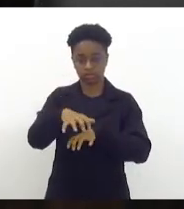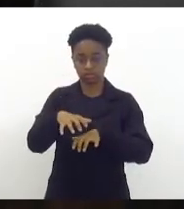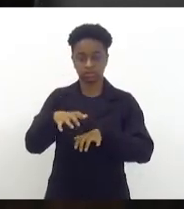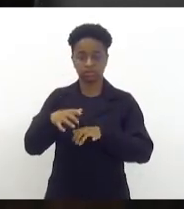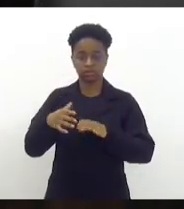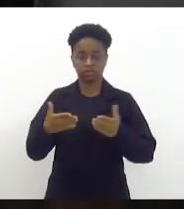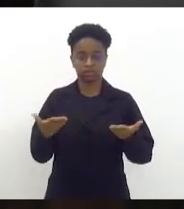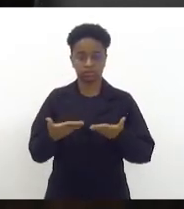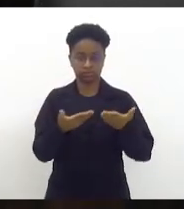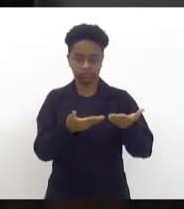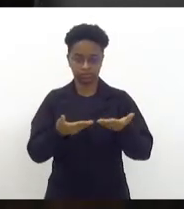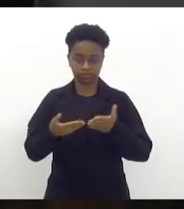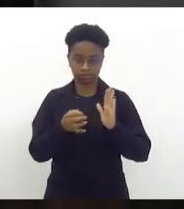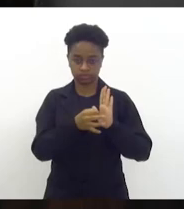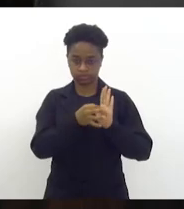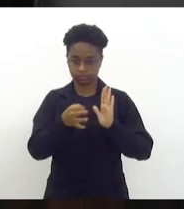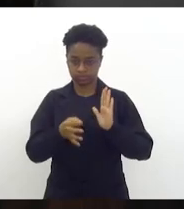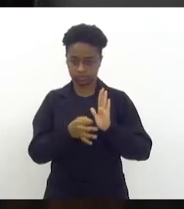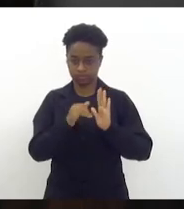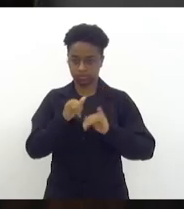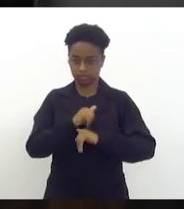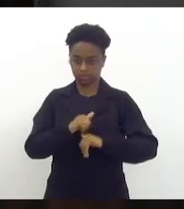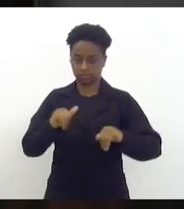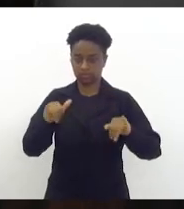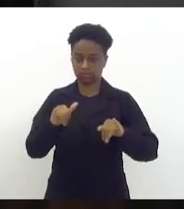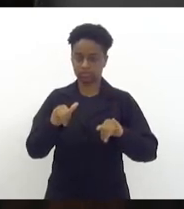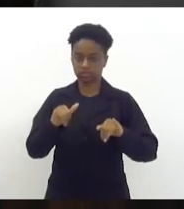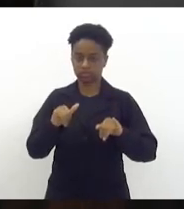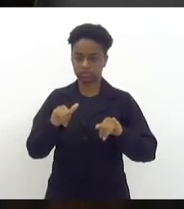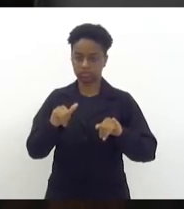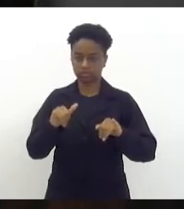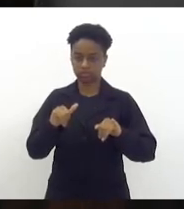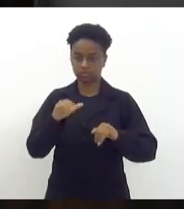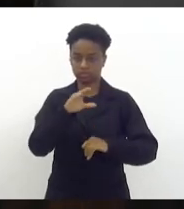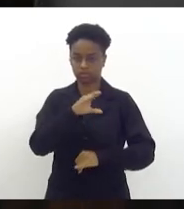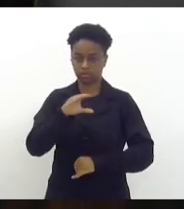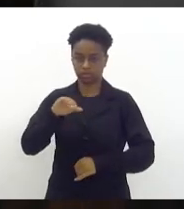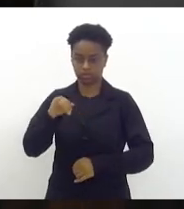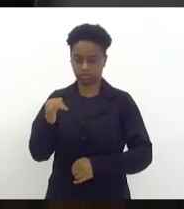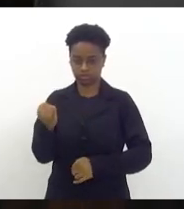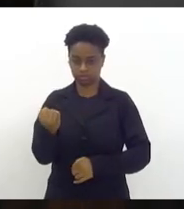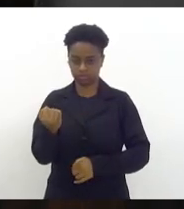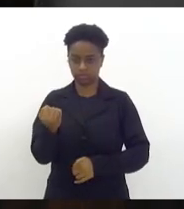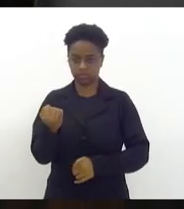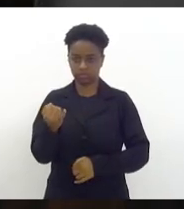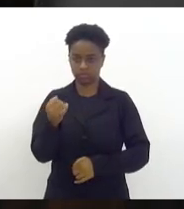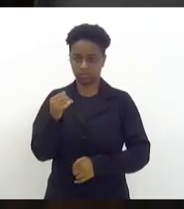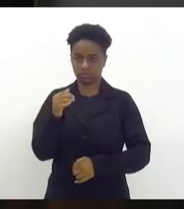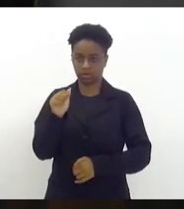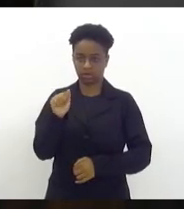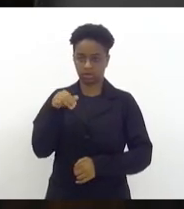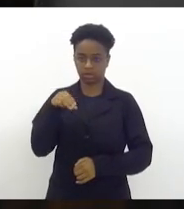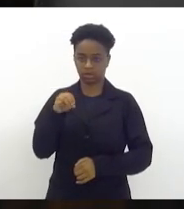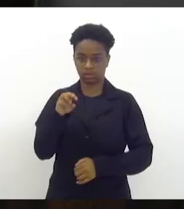Para emitir pareceres, pela Comissão de Justiça, Rodrigo